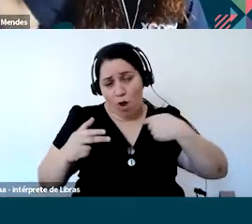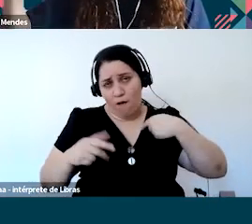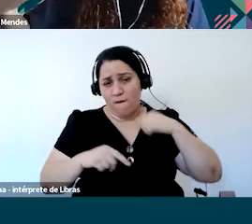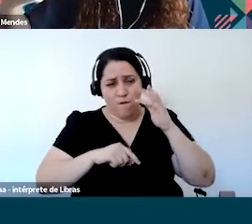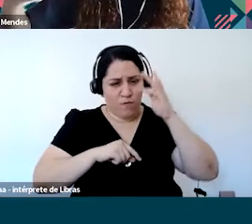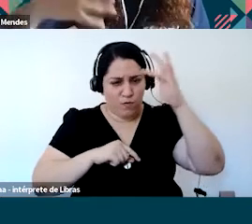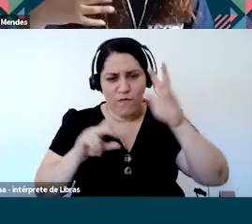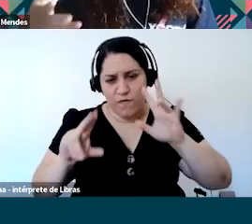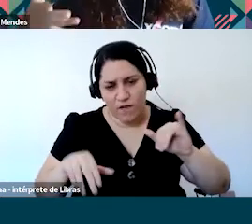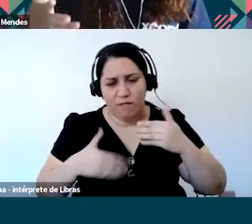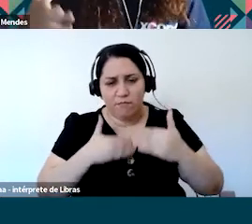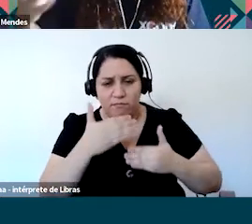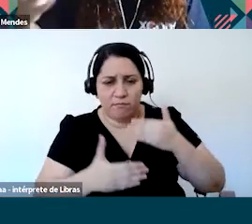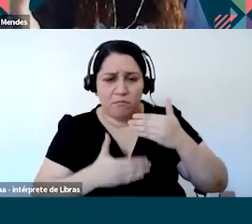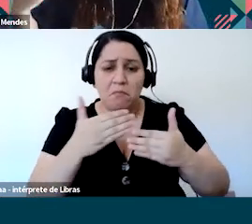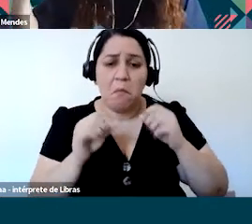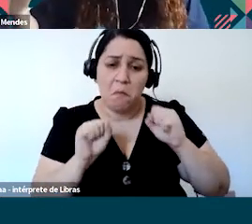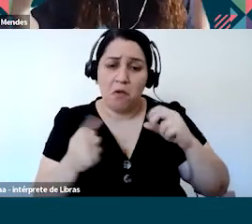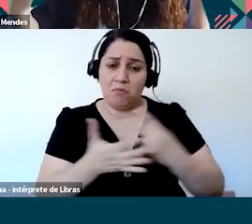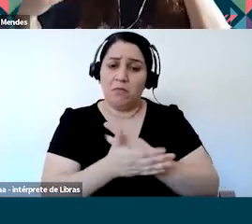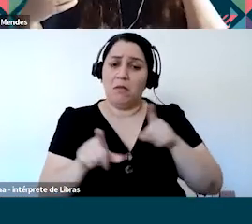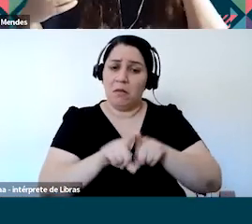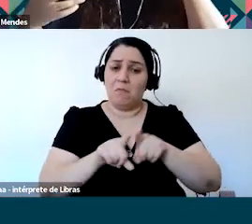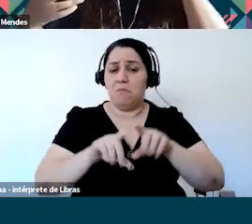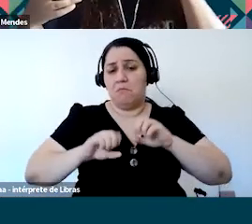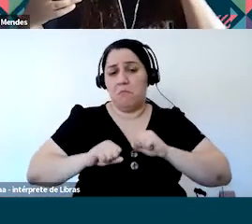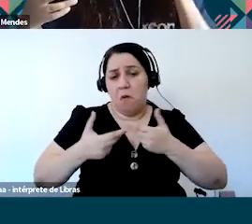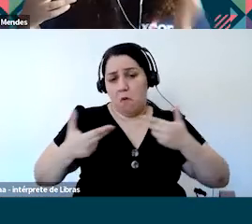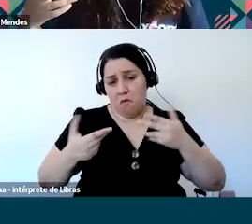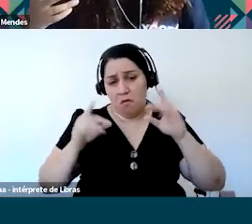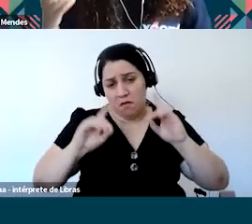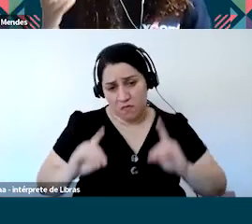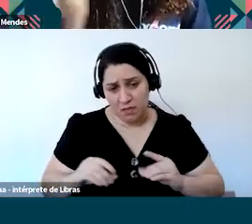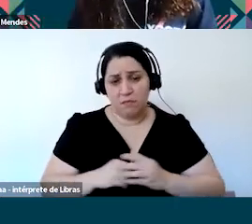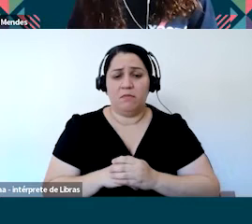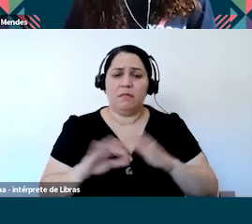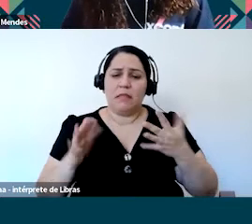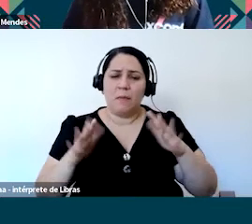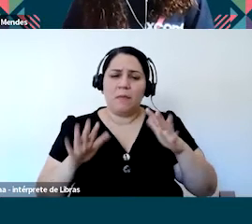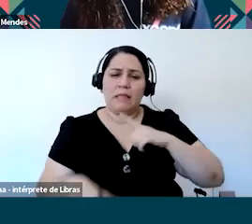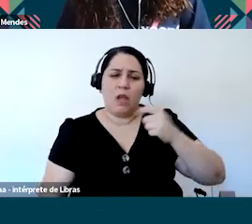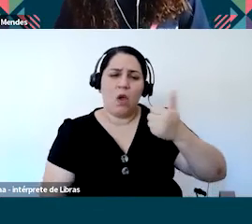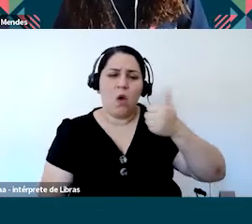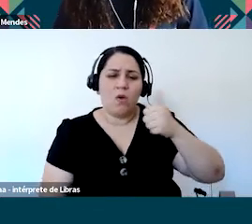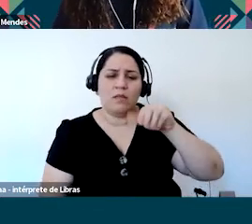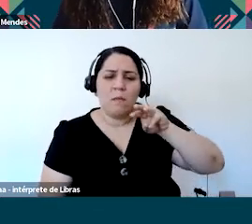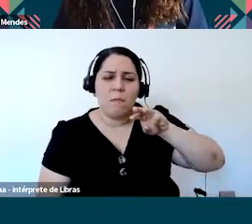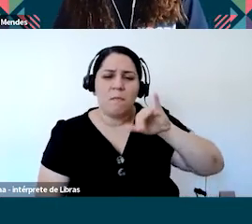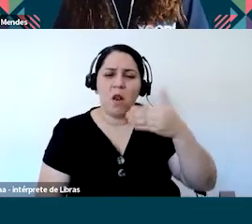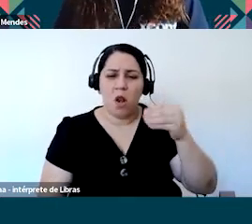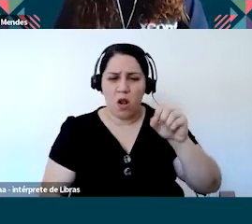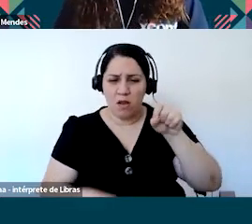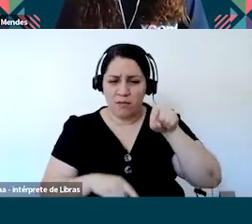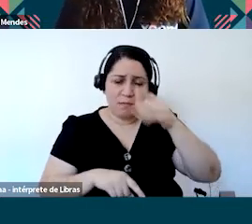longo da vida, iremos ter algum tipo de deficiência, podemos ter algum tipo de deficiência. Nós também temos 11 milhões de